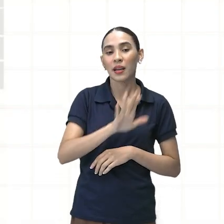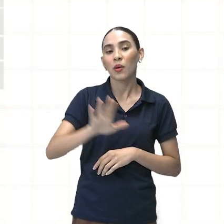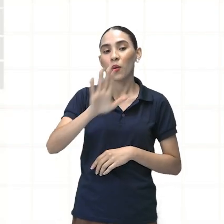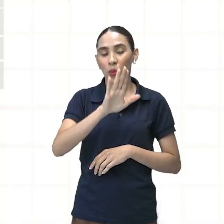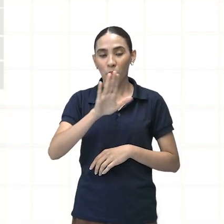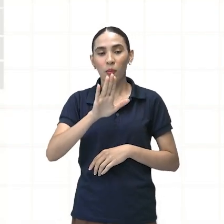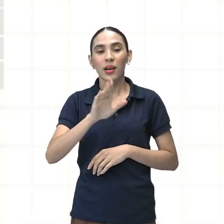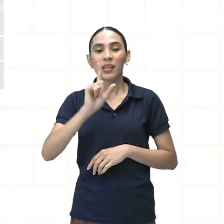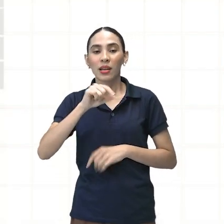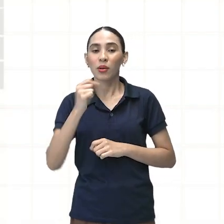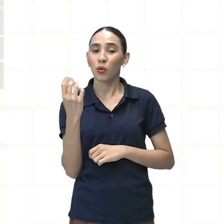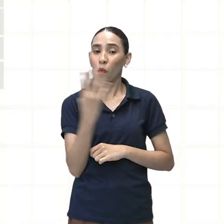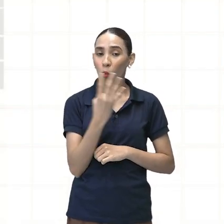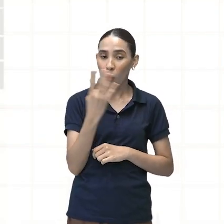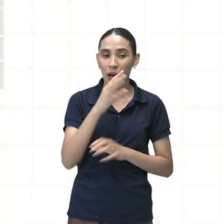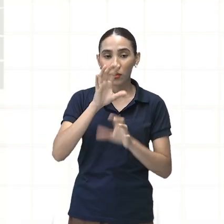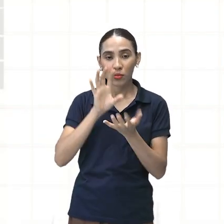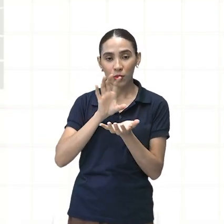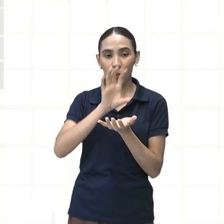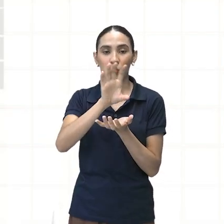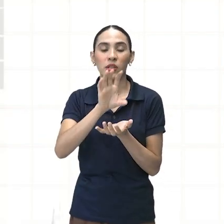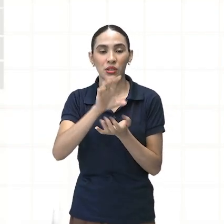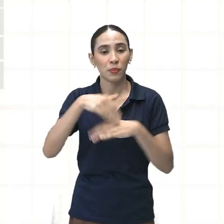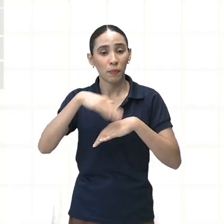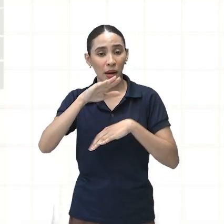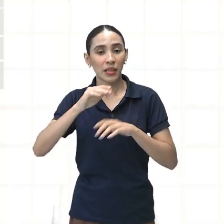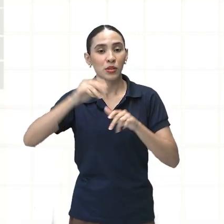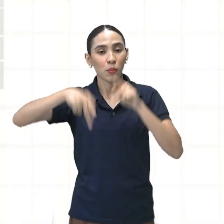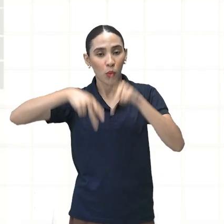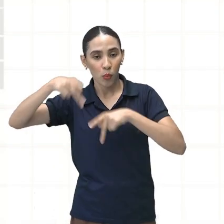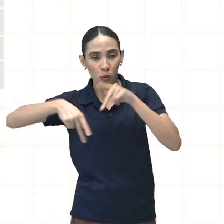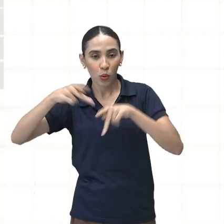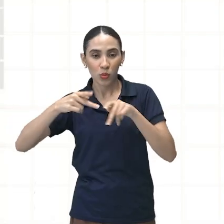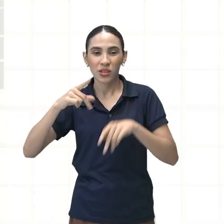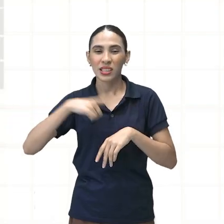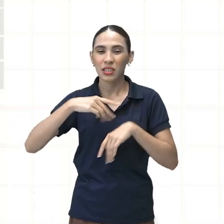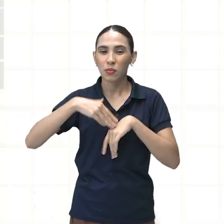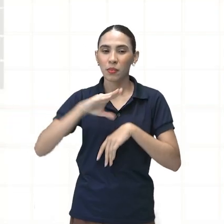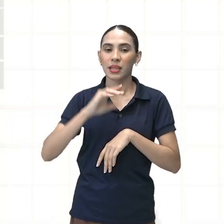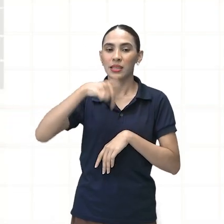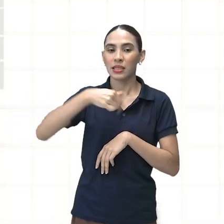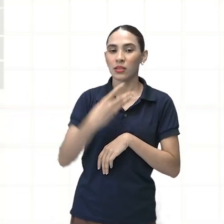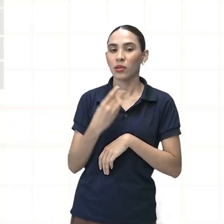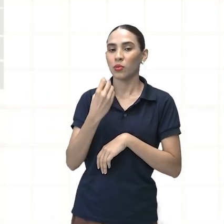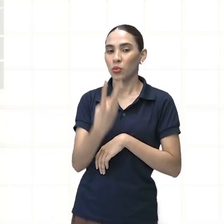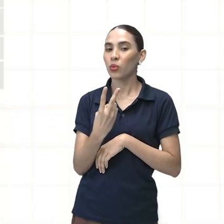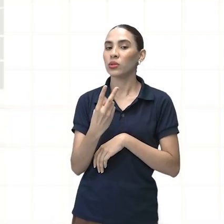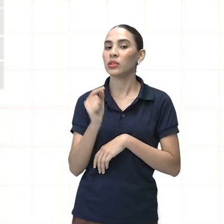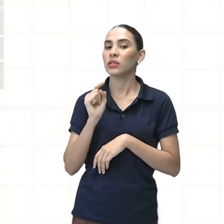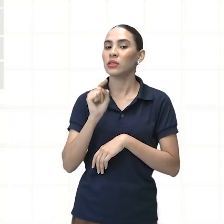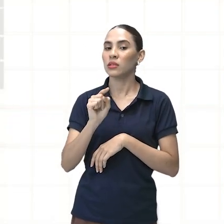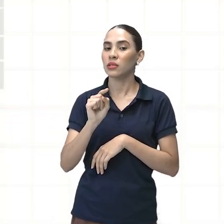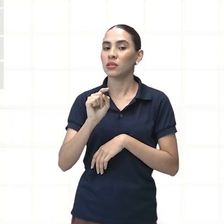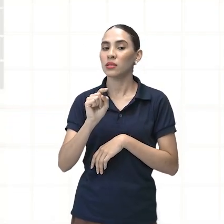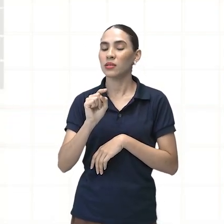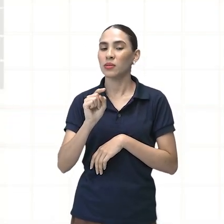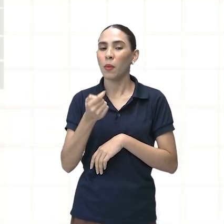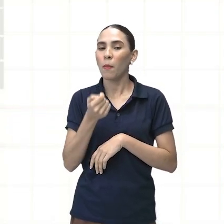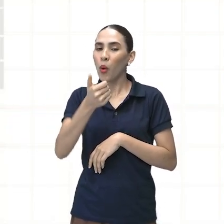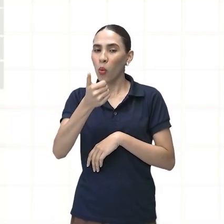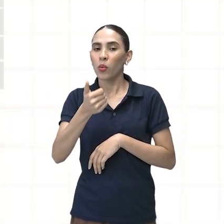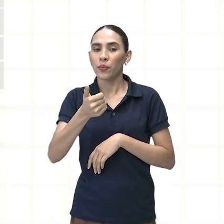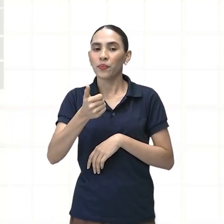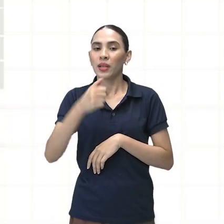é o quarto continente mais populoso do mundo, né? Com mais de 742, com um pouco mais,